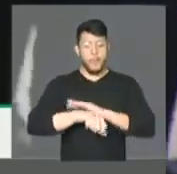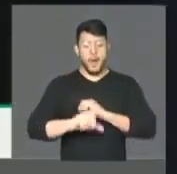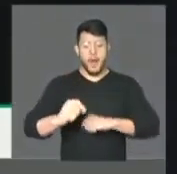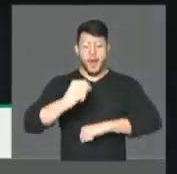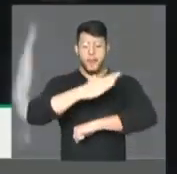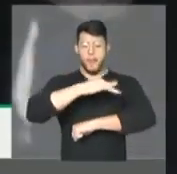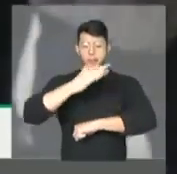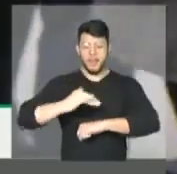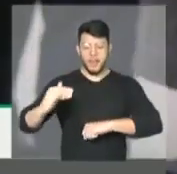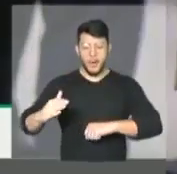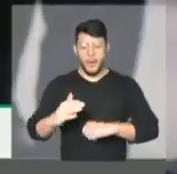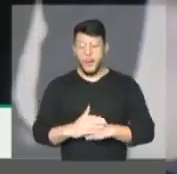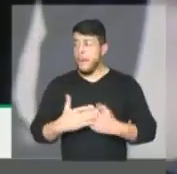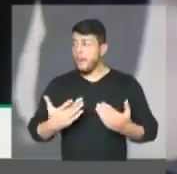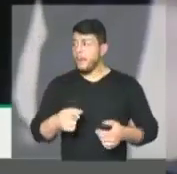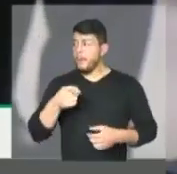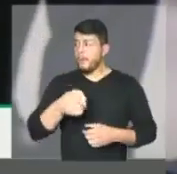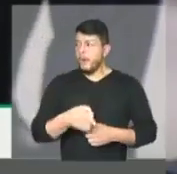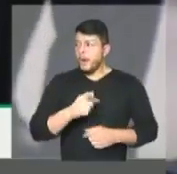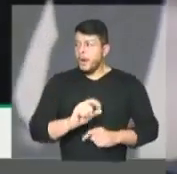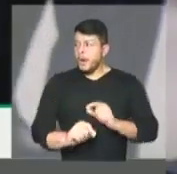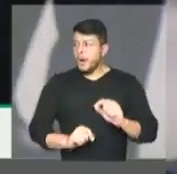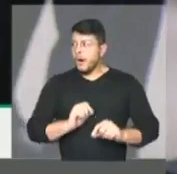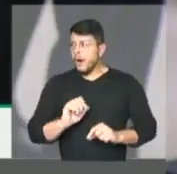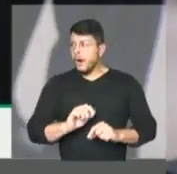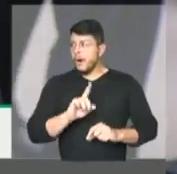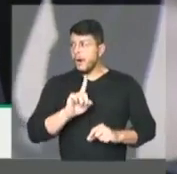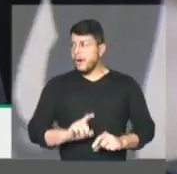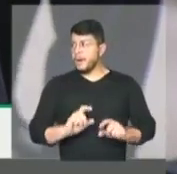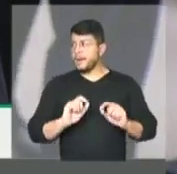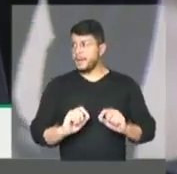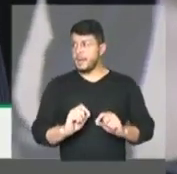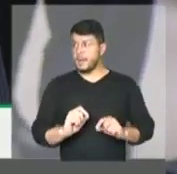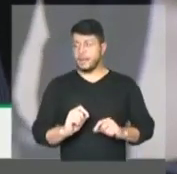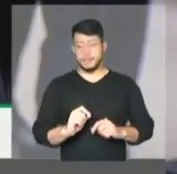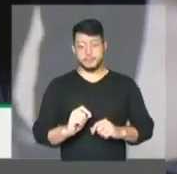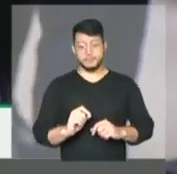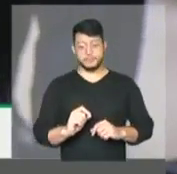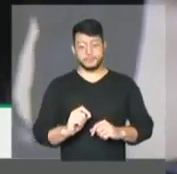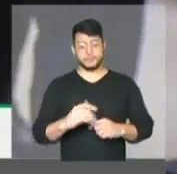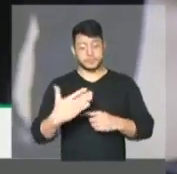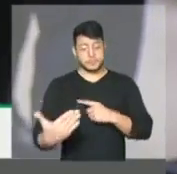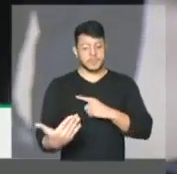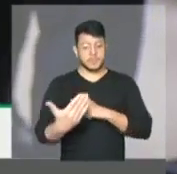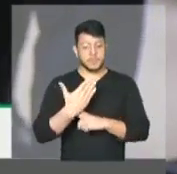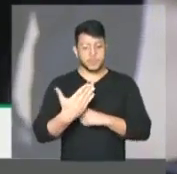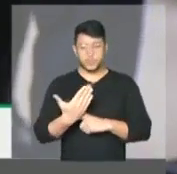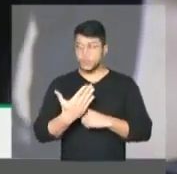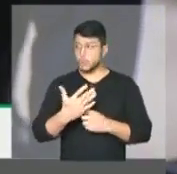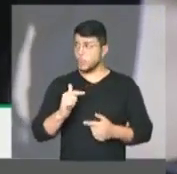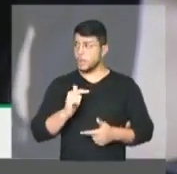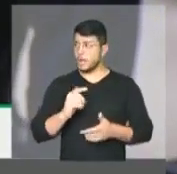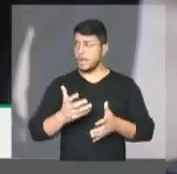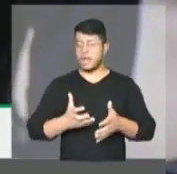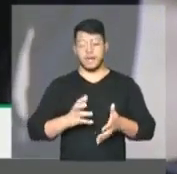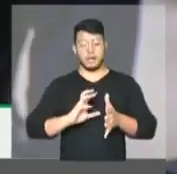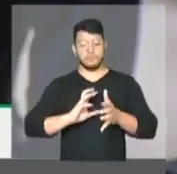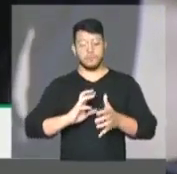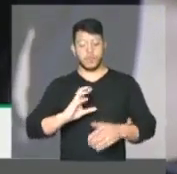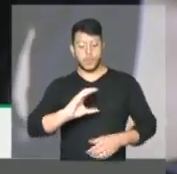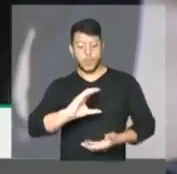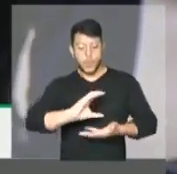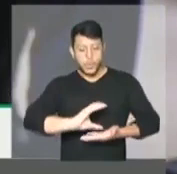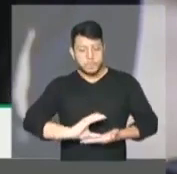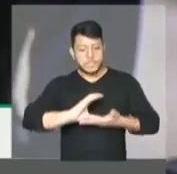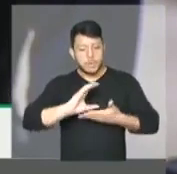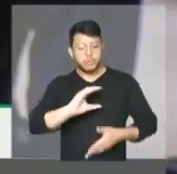o crime de Brumadinho. Você foi um dos protagonistas que nos ajudou para que eu pudesse coordenar essa comissão e fazer uma nova legislação para